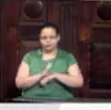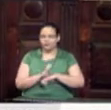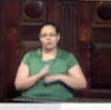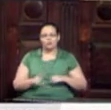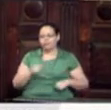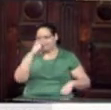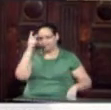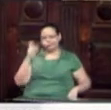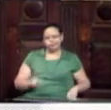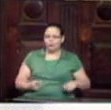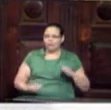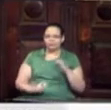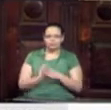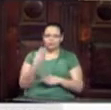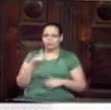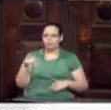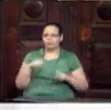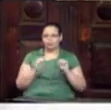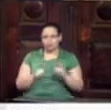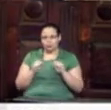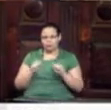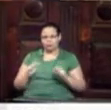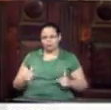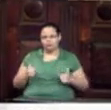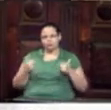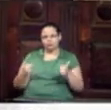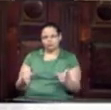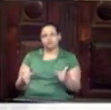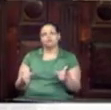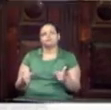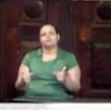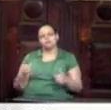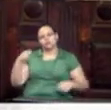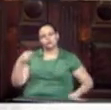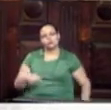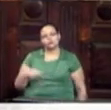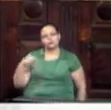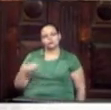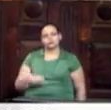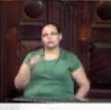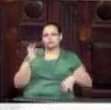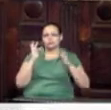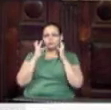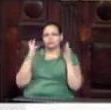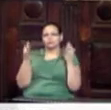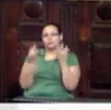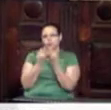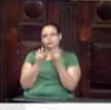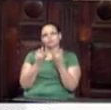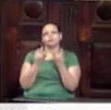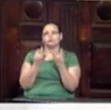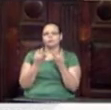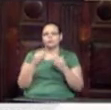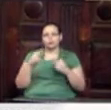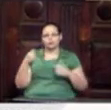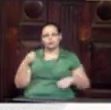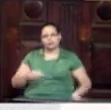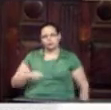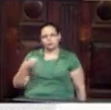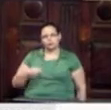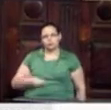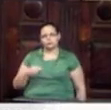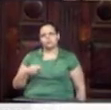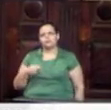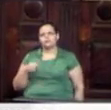aparecem. Então, que a gente possa avançar nessa pauta. É uma exigência dessas famílias. E uma exigência, honestamente, que